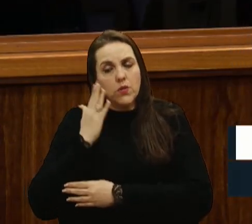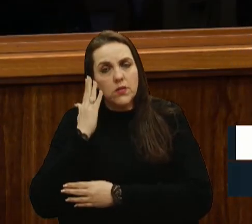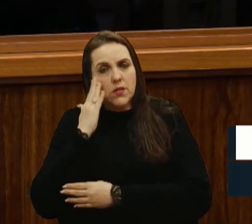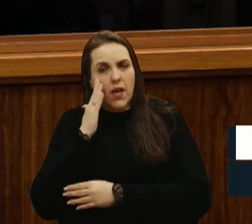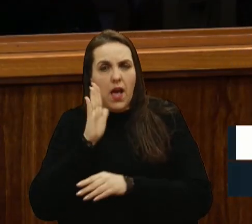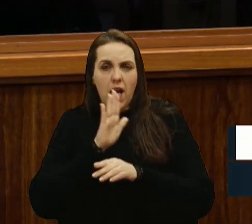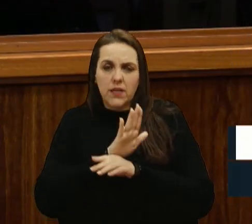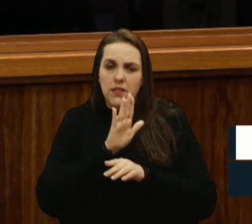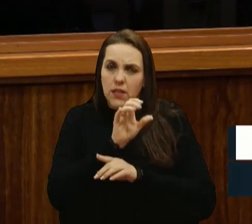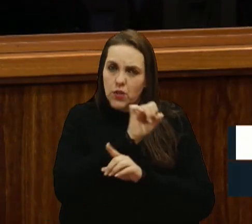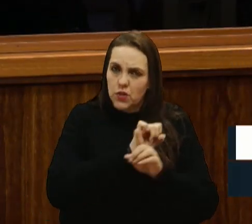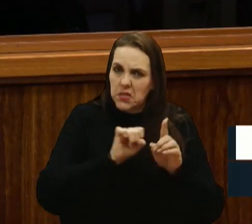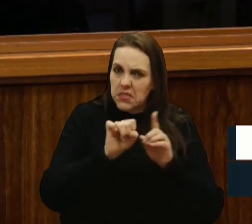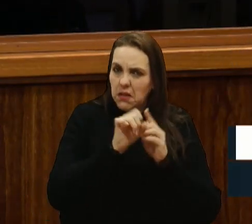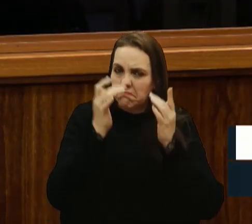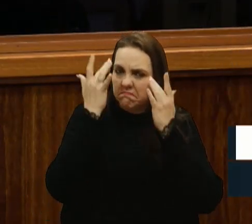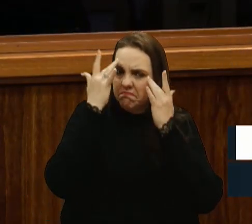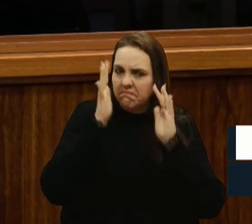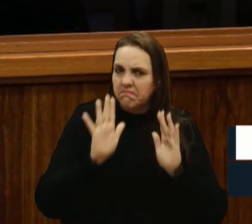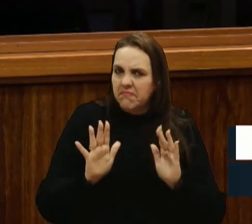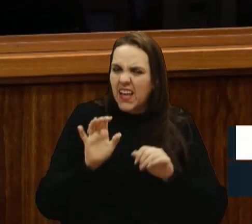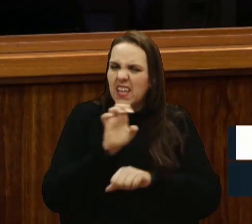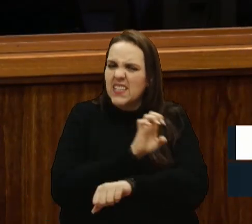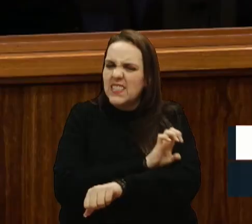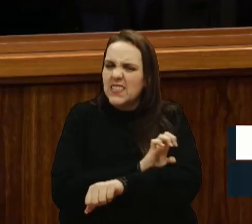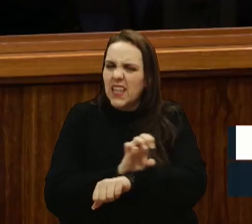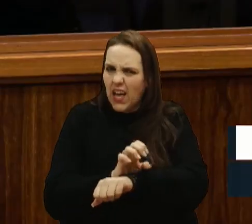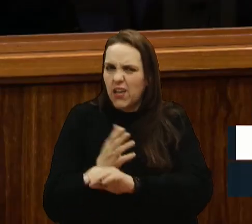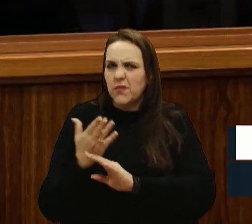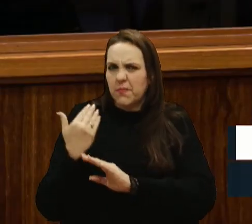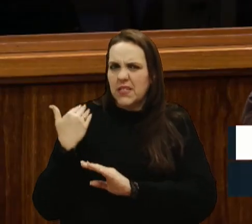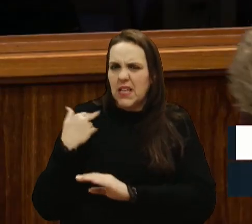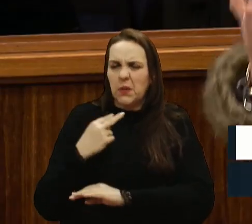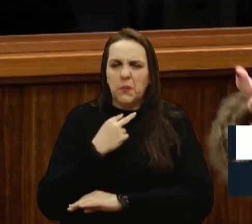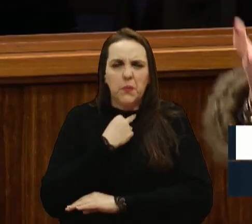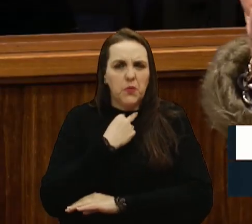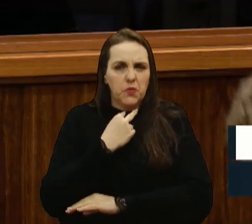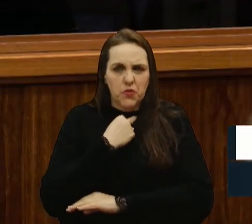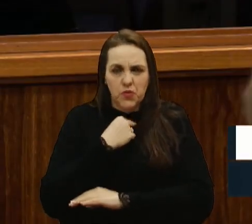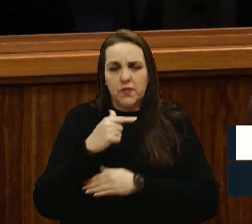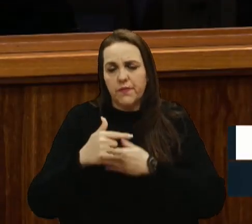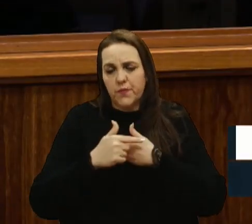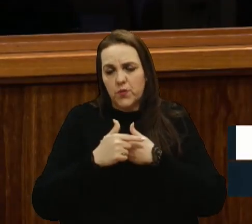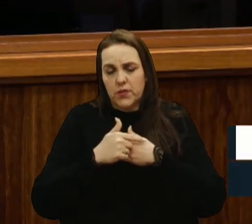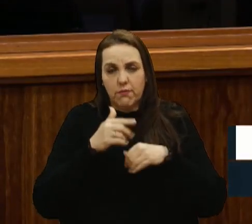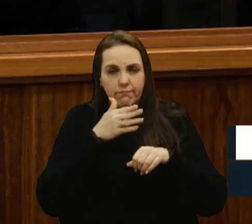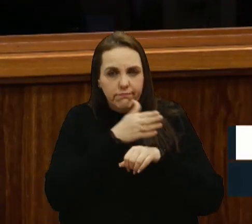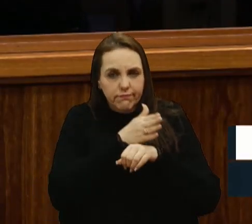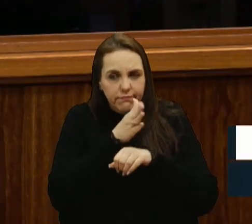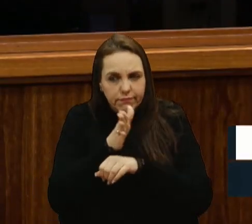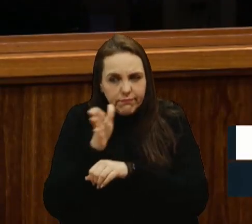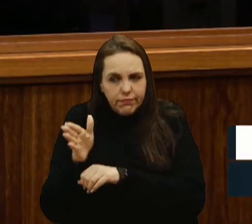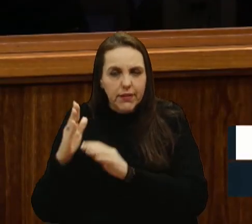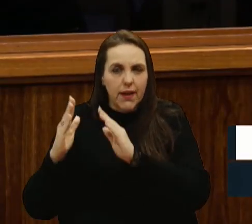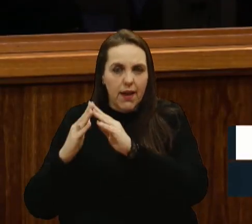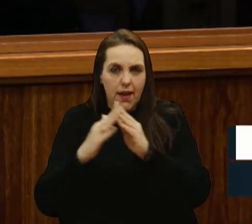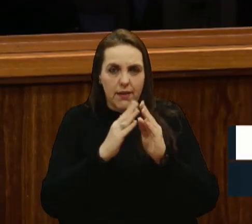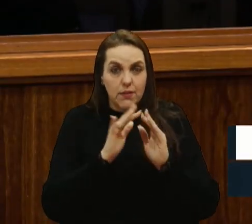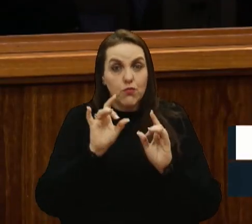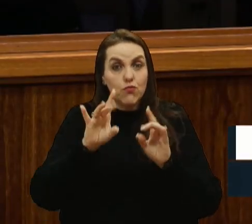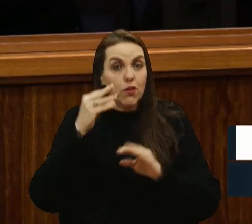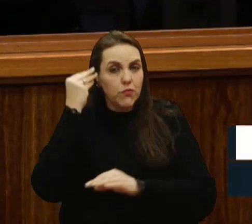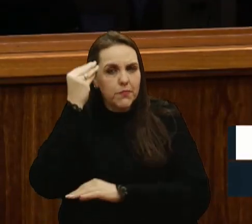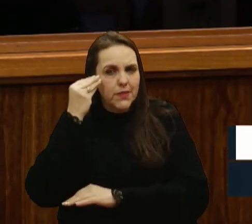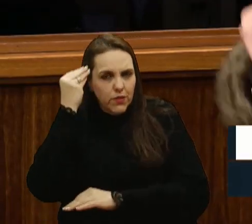assistentes sociais podem, acho que era estagiário de assistentes sociais que não podiam fazer aquela função, só era de psicólogos,